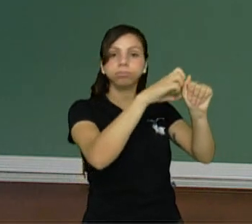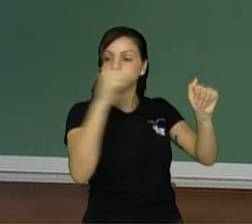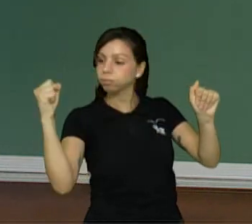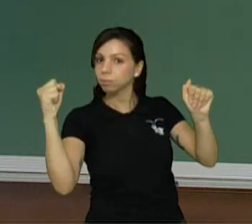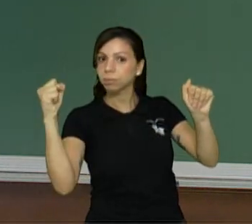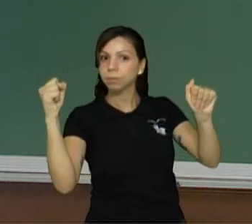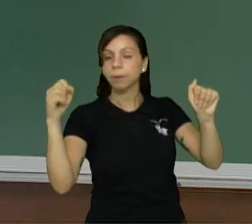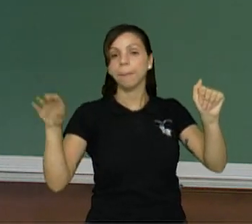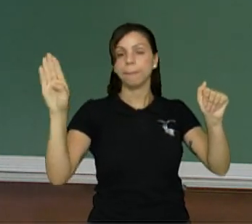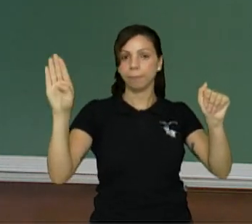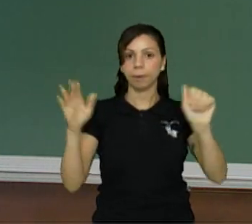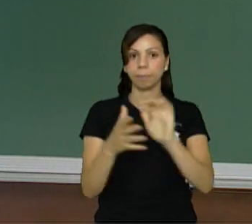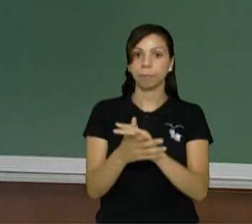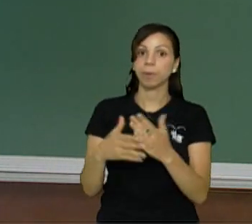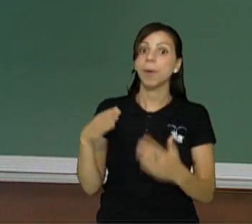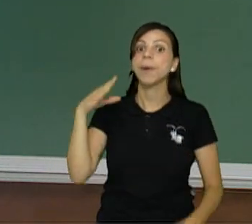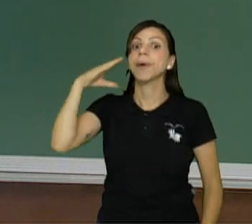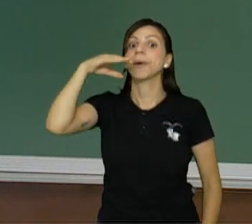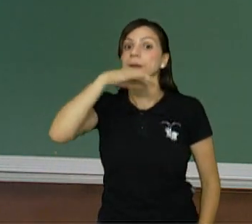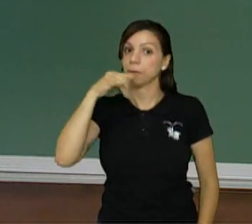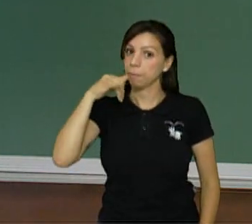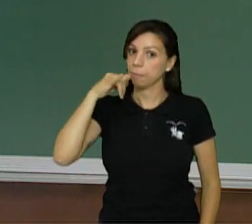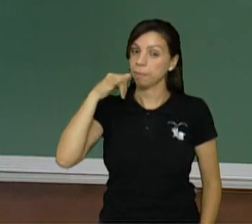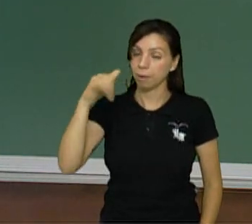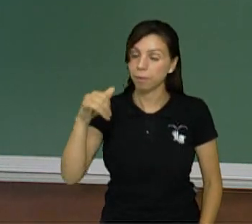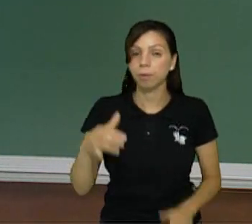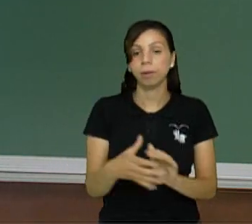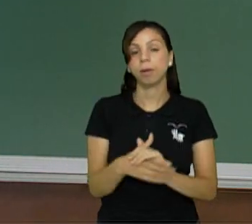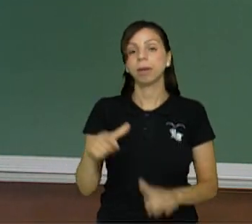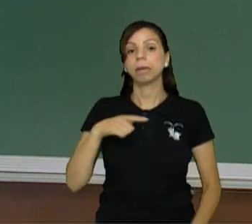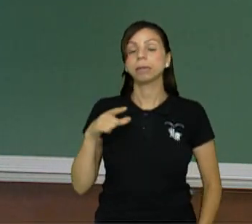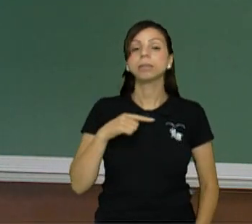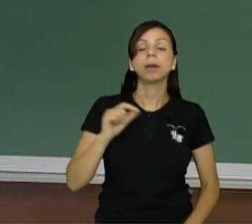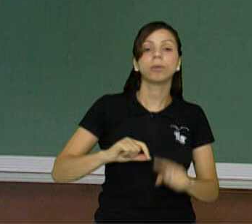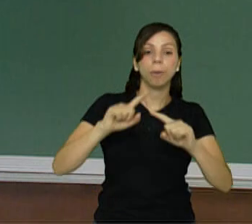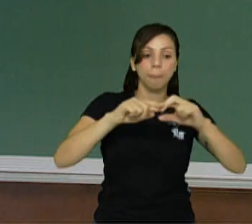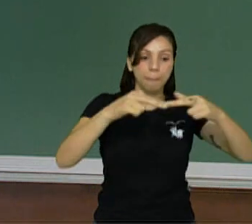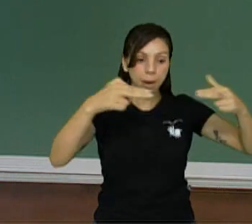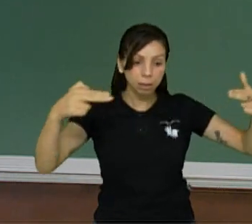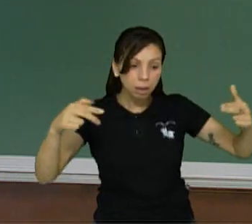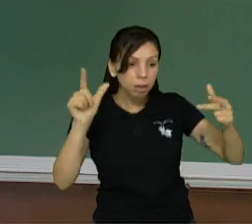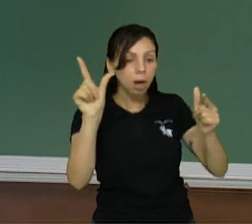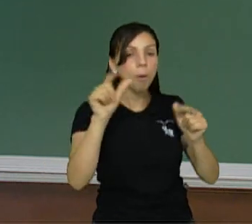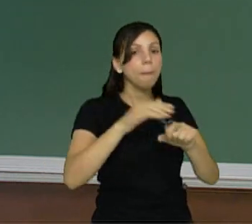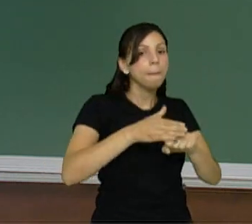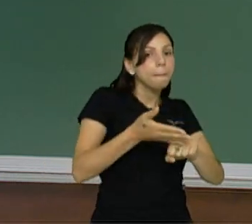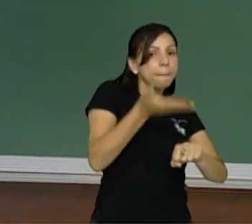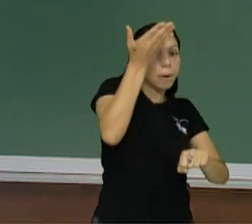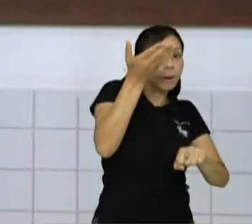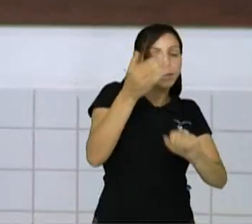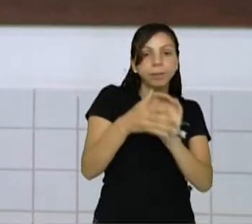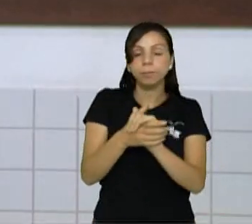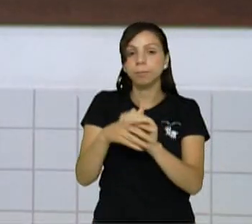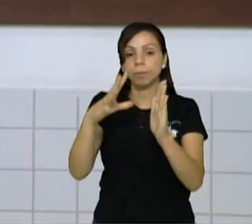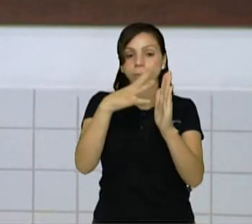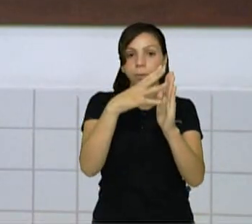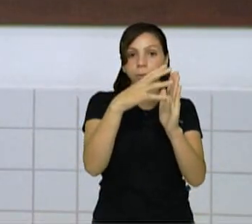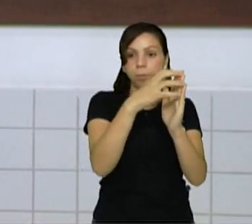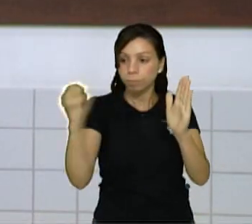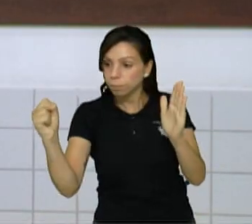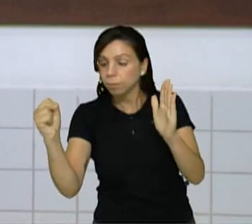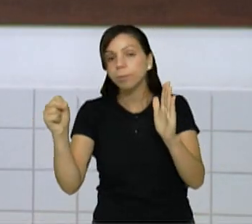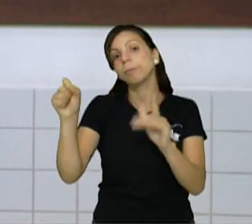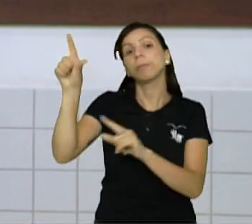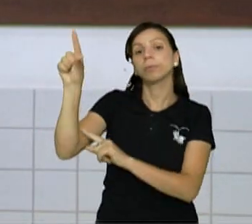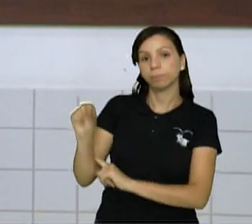não esqueça, calor é uma energia que flui de um corpo de maior para outro de menor temperatura. Um exemplo que você nunca